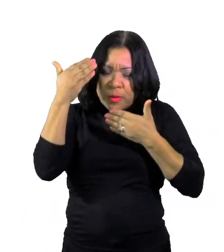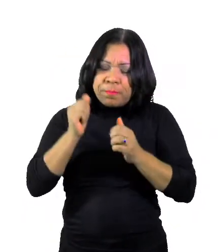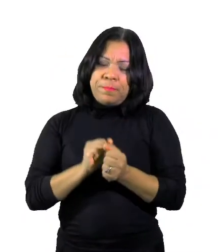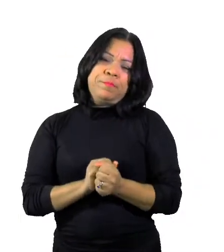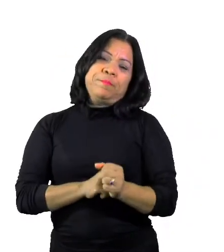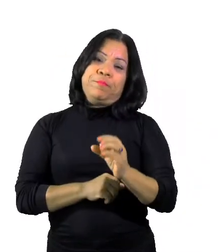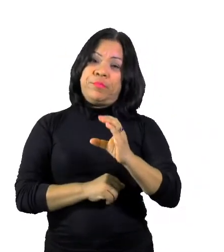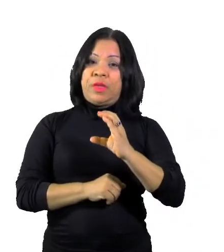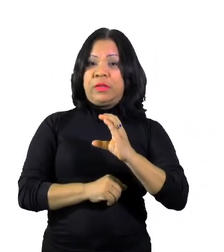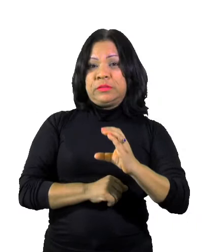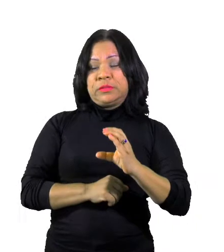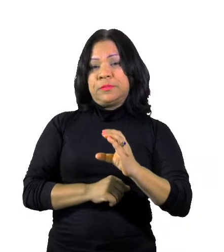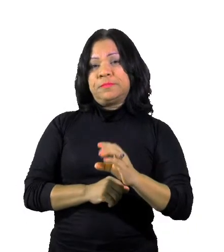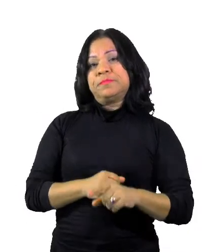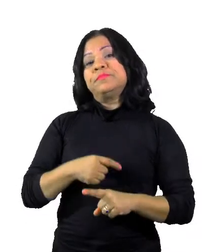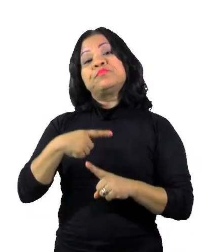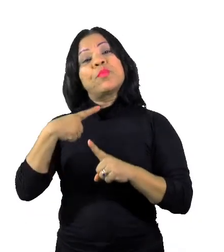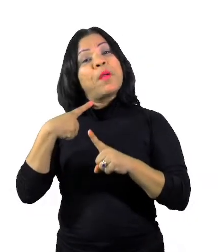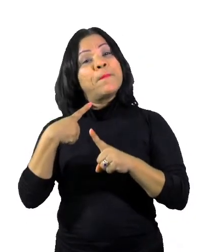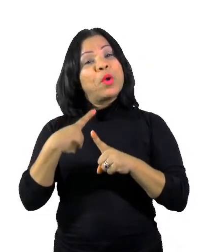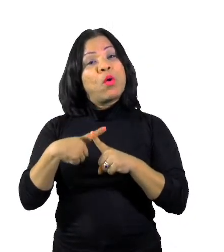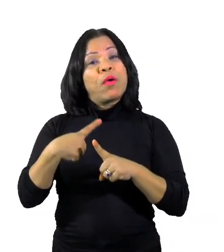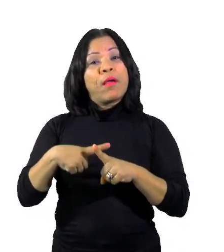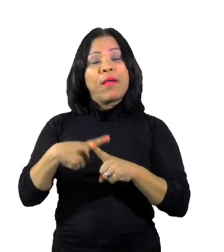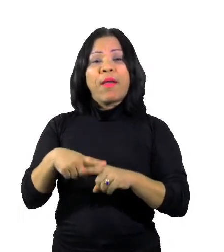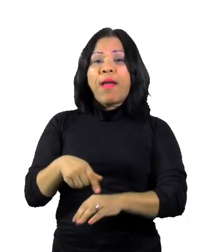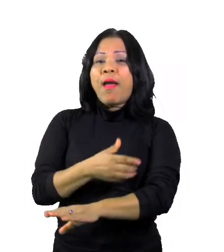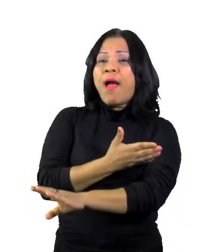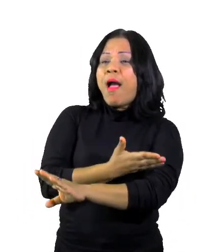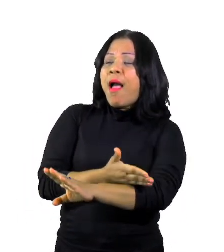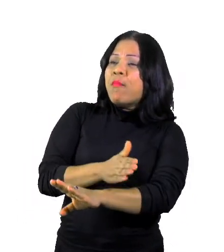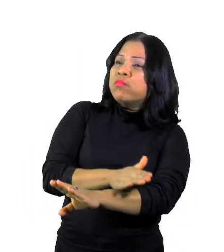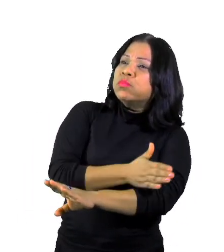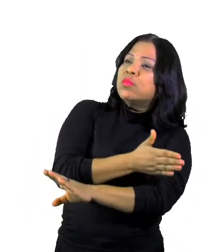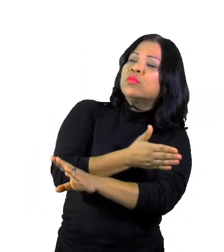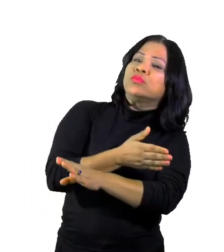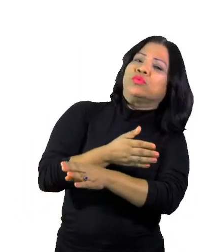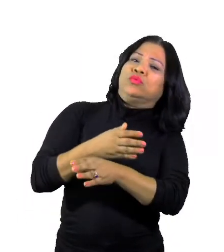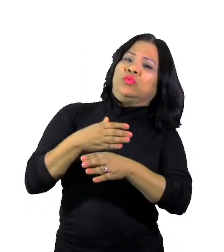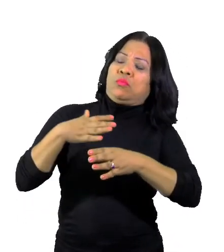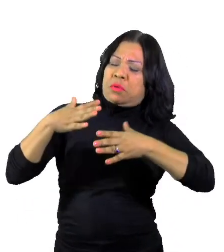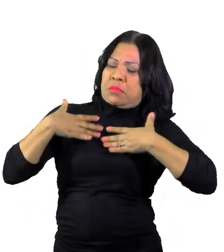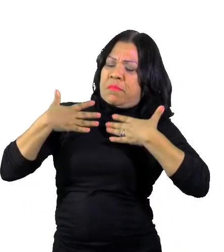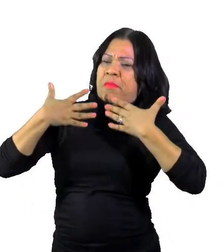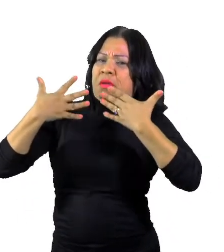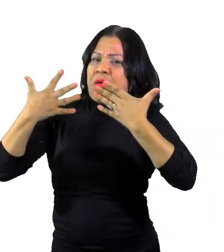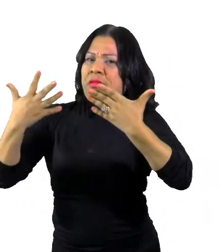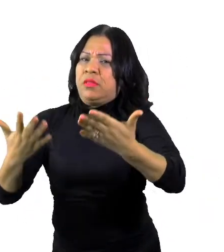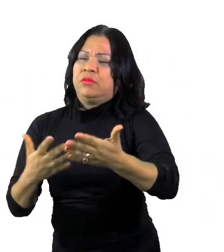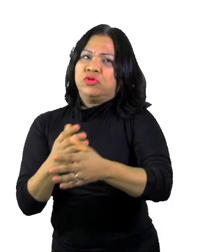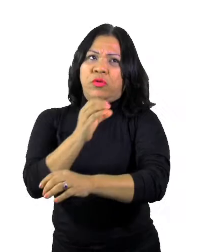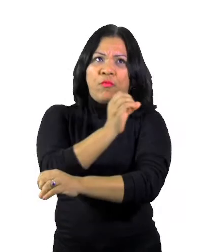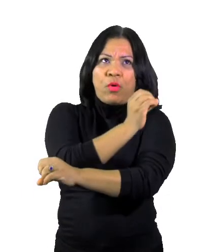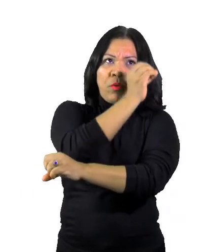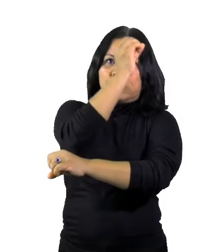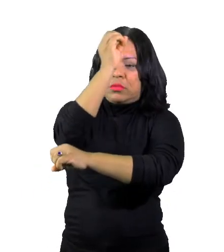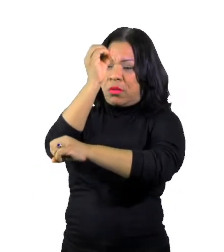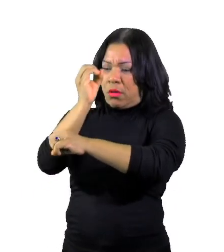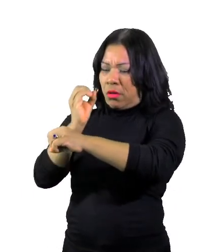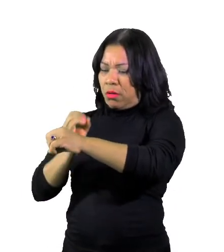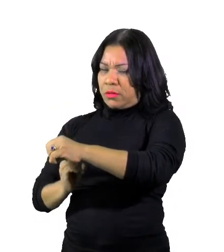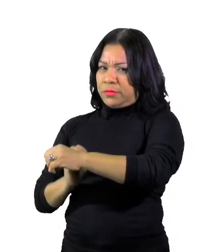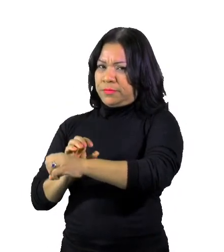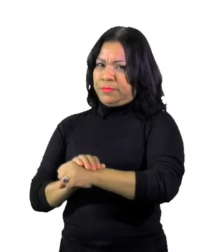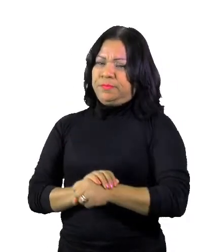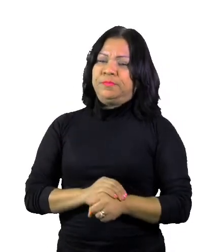C, porque ela costuma ser mais ativa quando o sol se põe. Ou